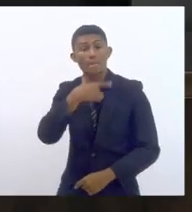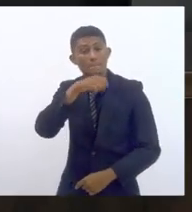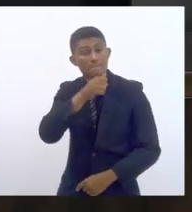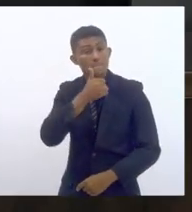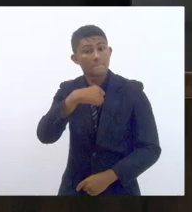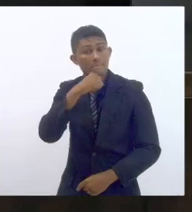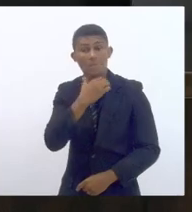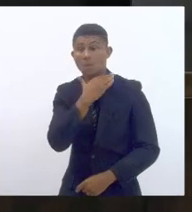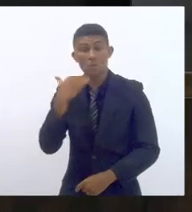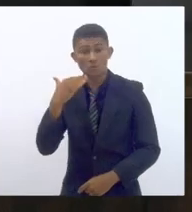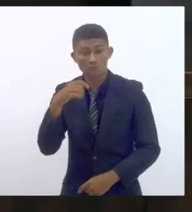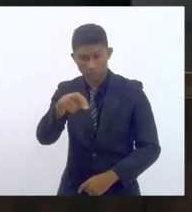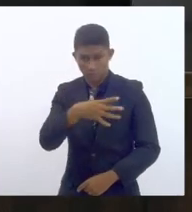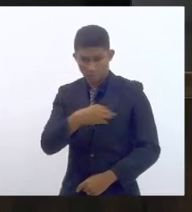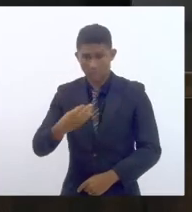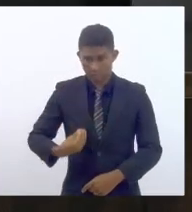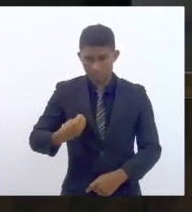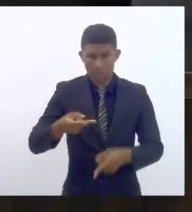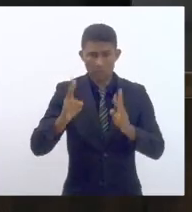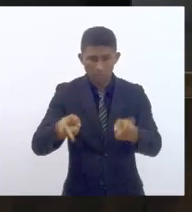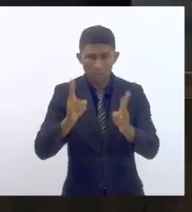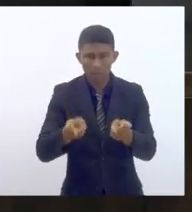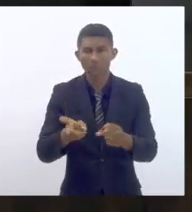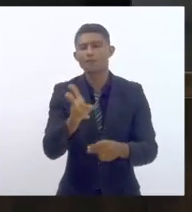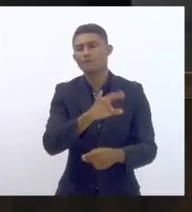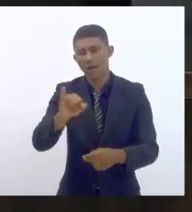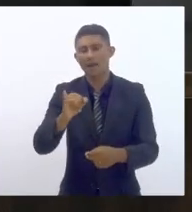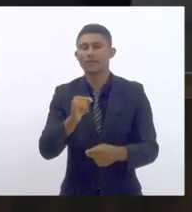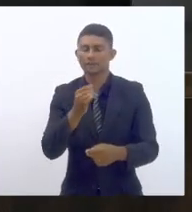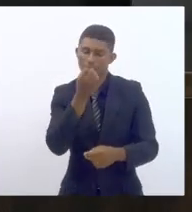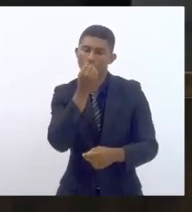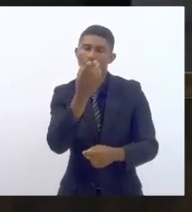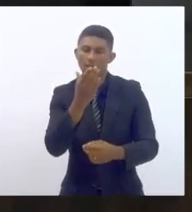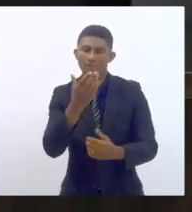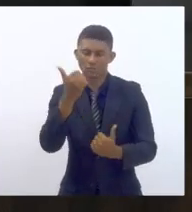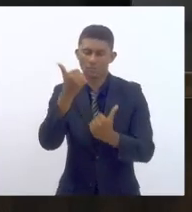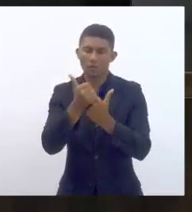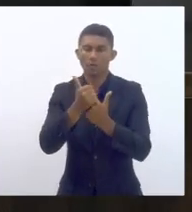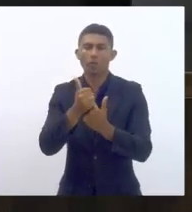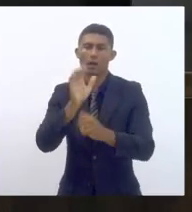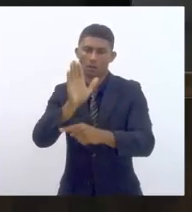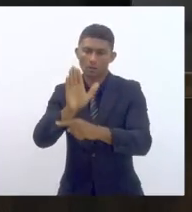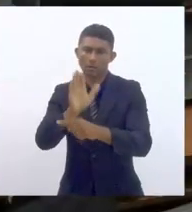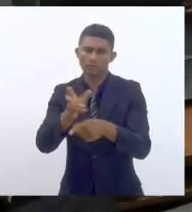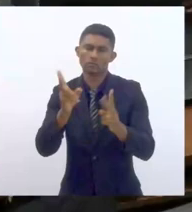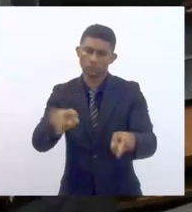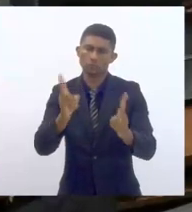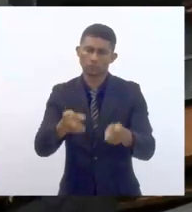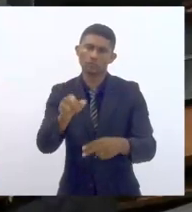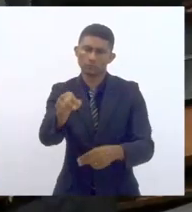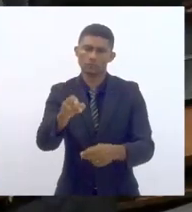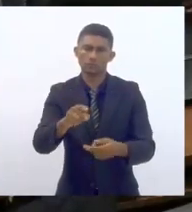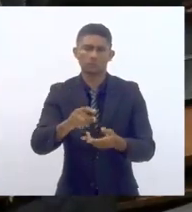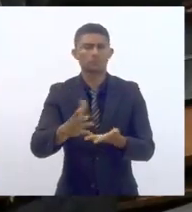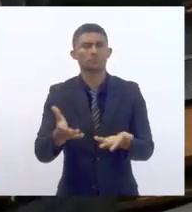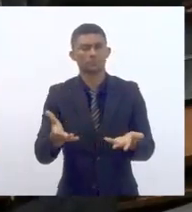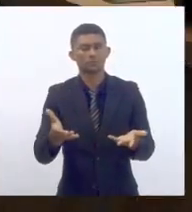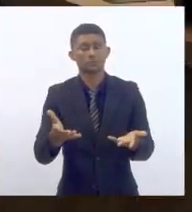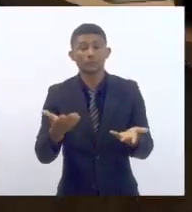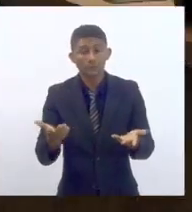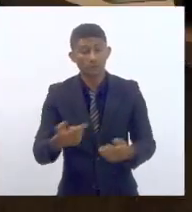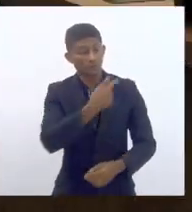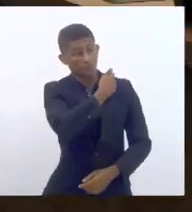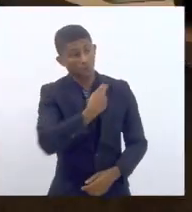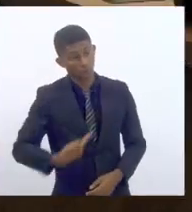um filho, ele vai herdar o benefício, é esse. Ok? E ele, exatamente. E o governo pode